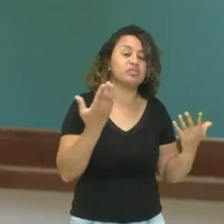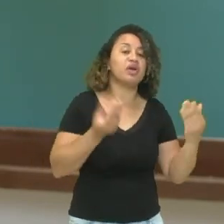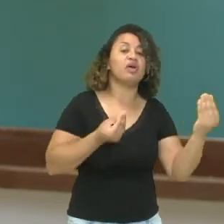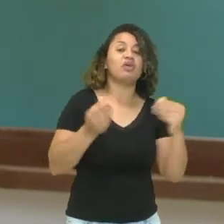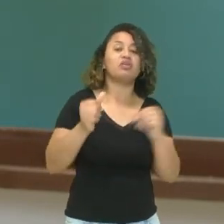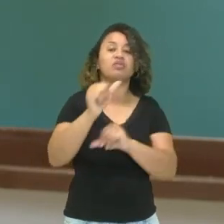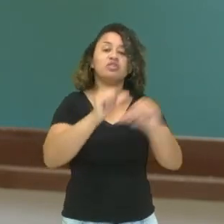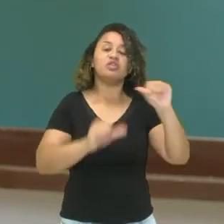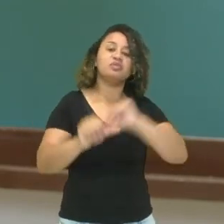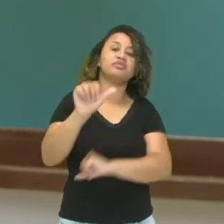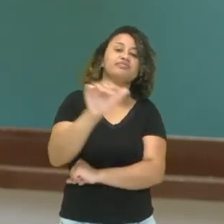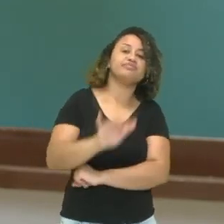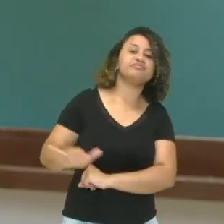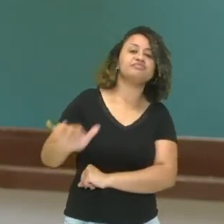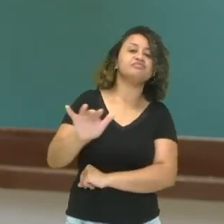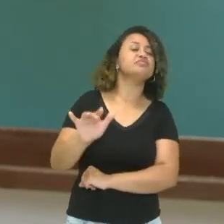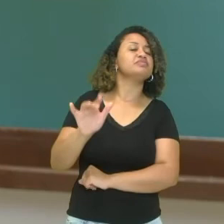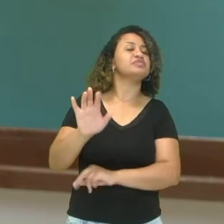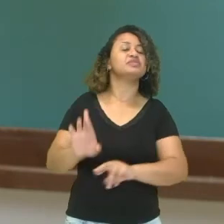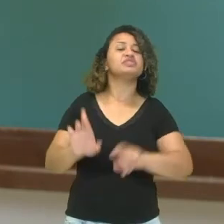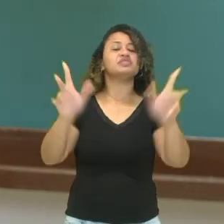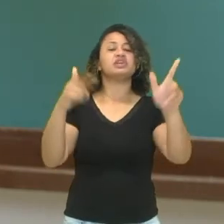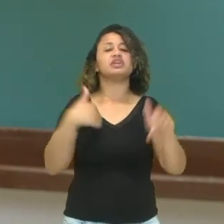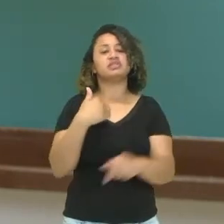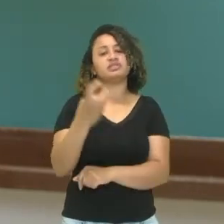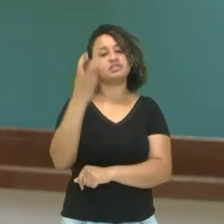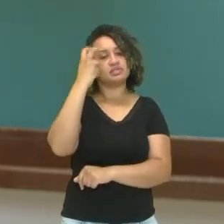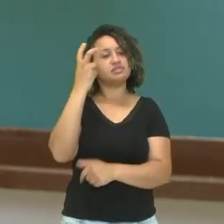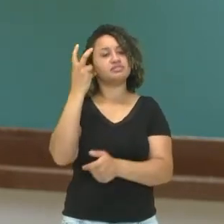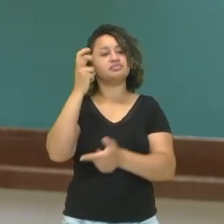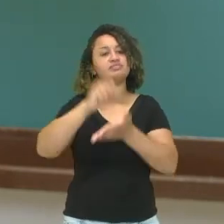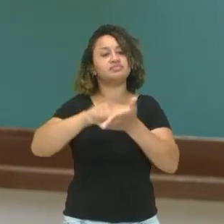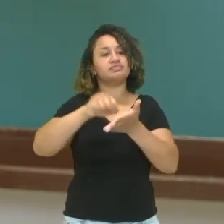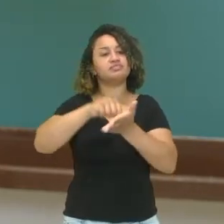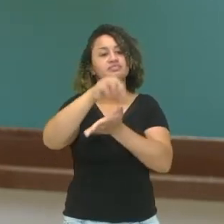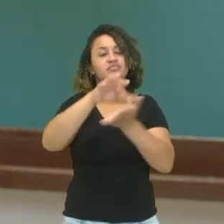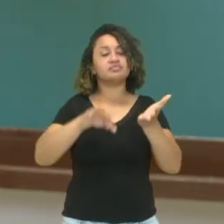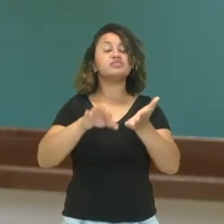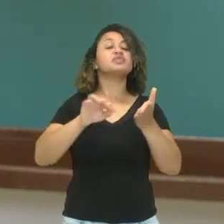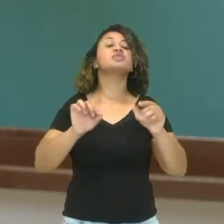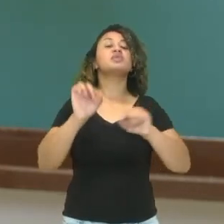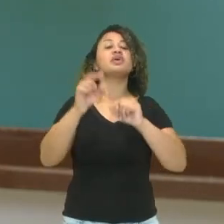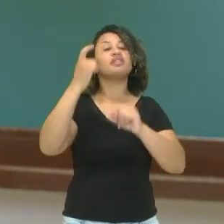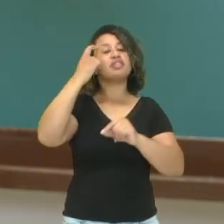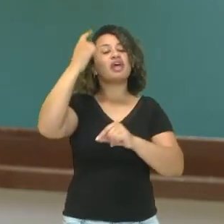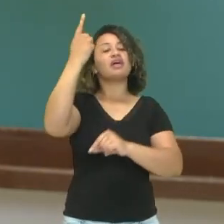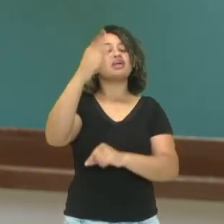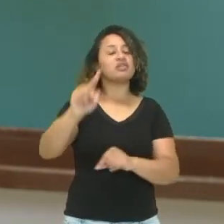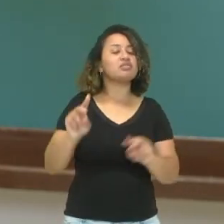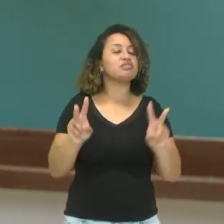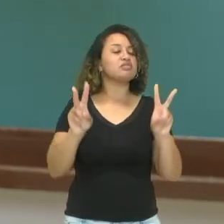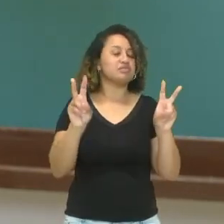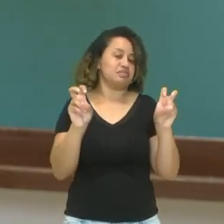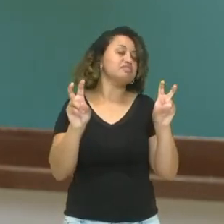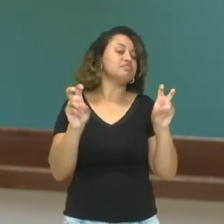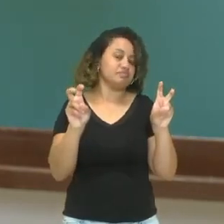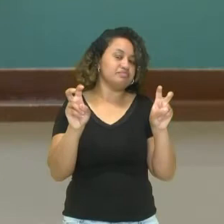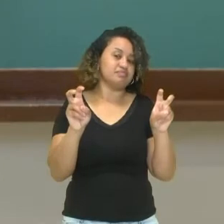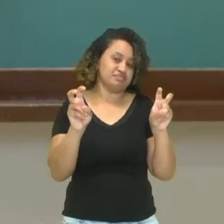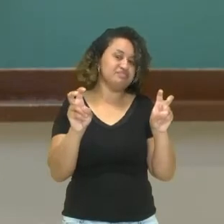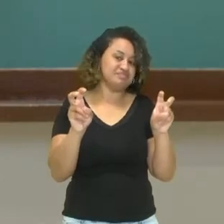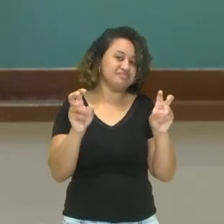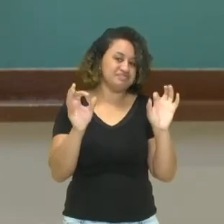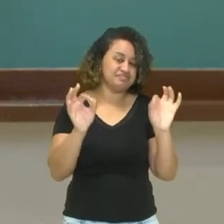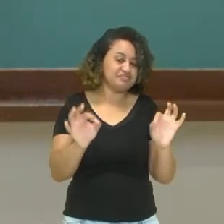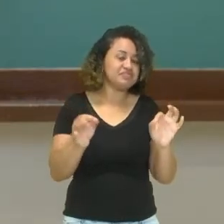essa situação, essas diferenças culturais? Escreva um texto com as suas ideias sobre esse